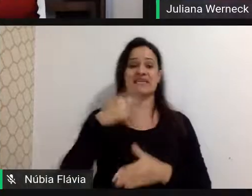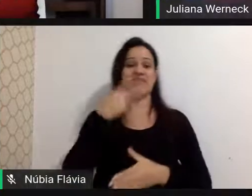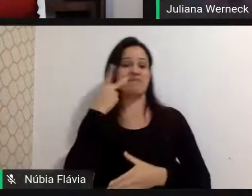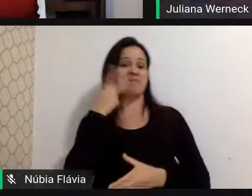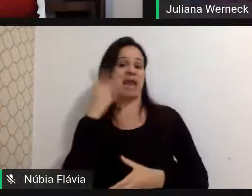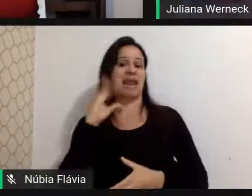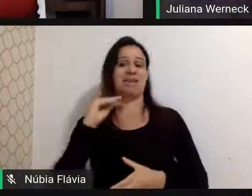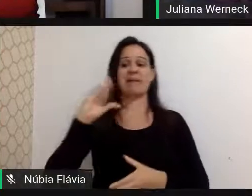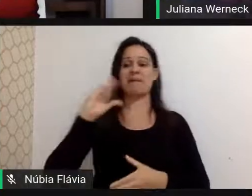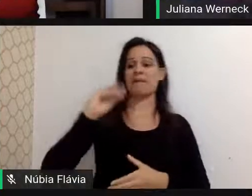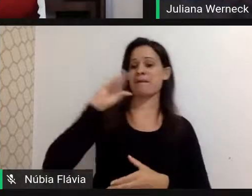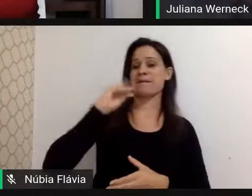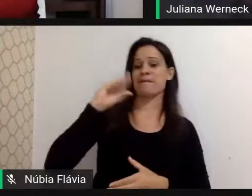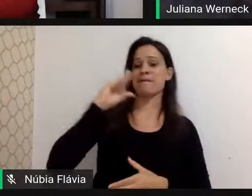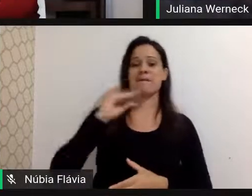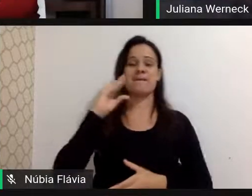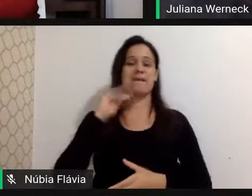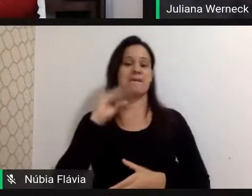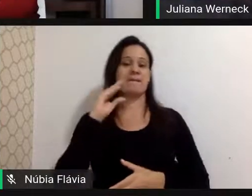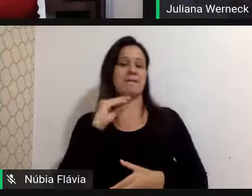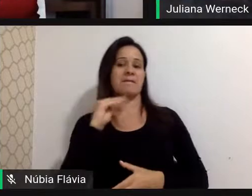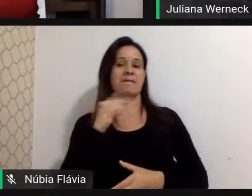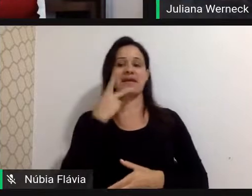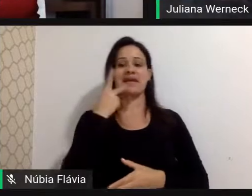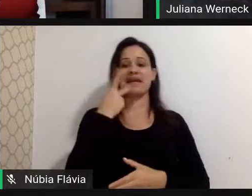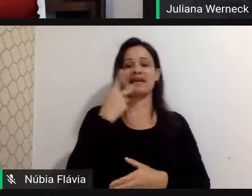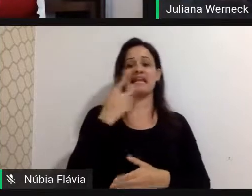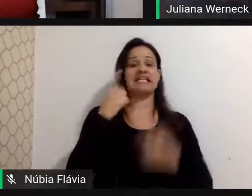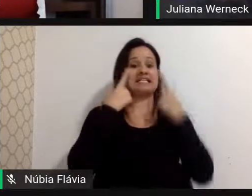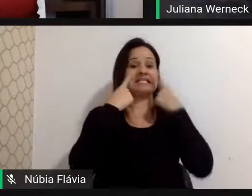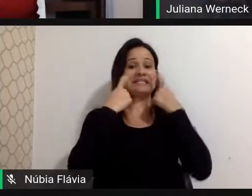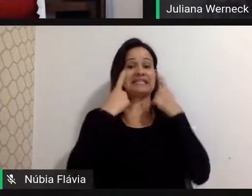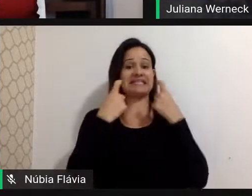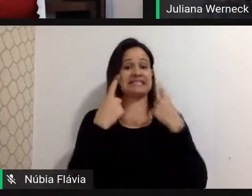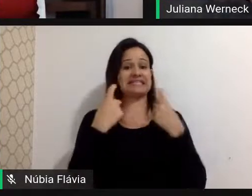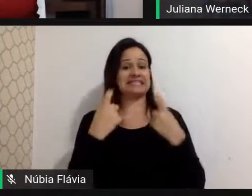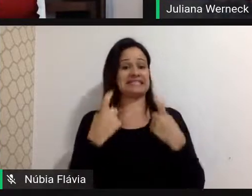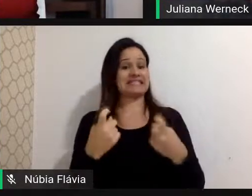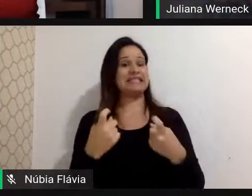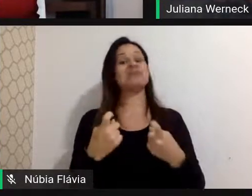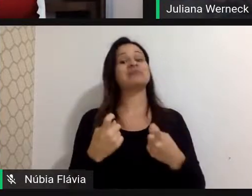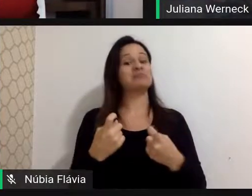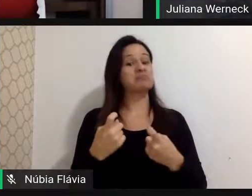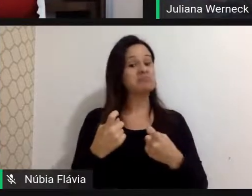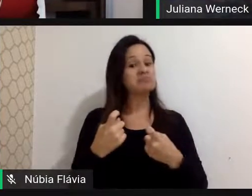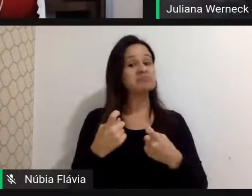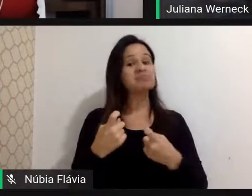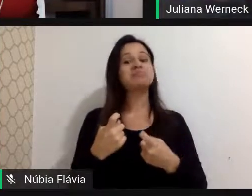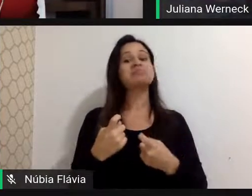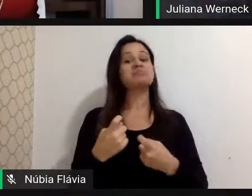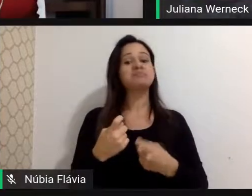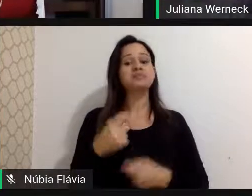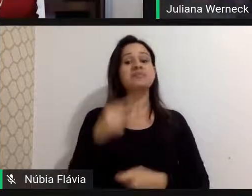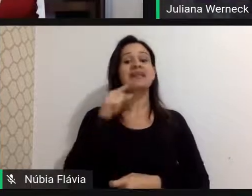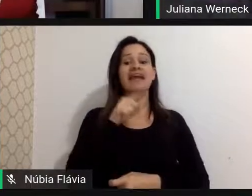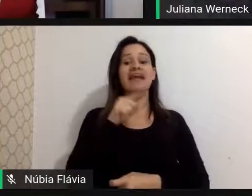aí ela vai e falando coisas interessantes, porque ela, né, então ela vai, né, tratando nesse Cozinha e